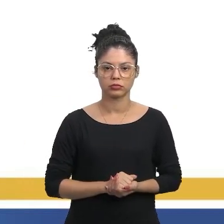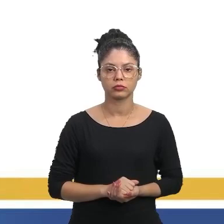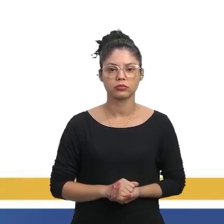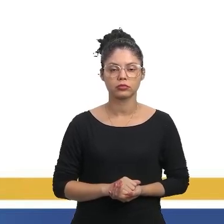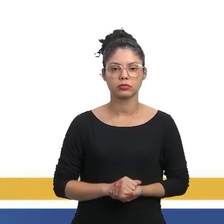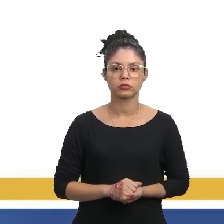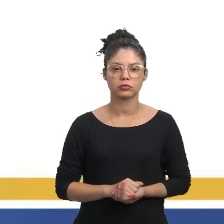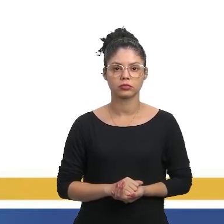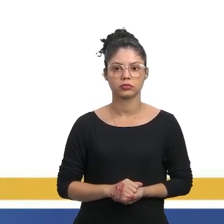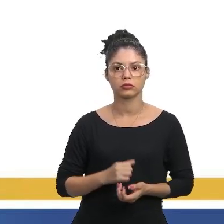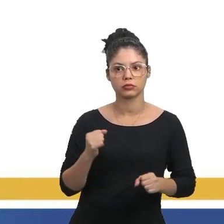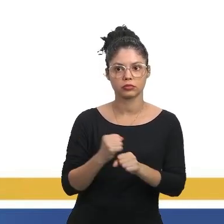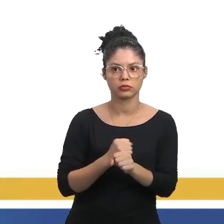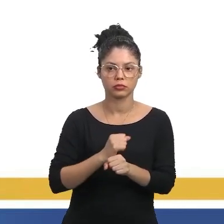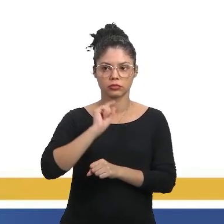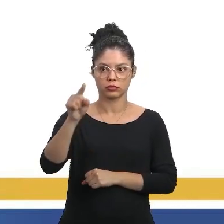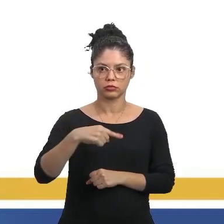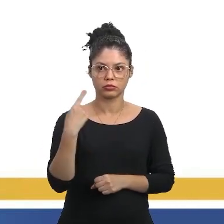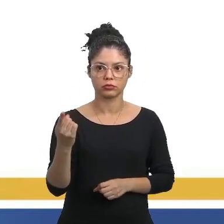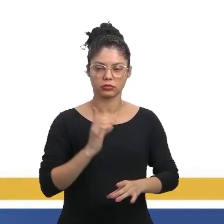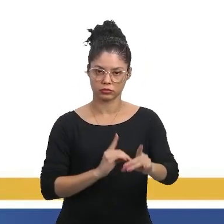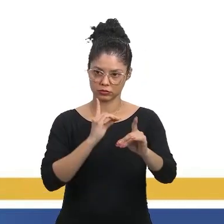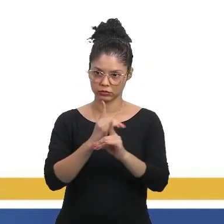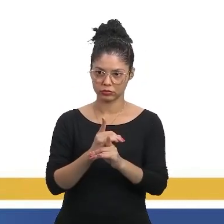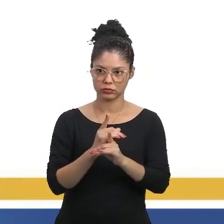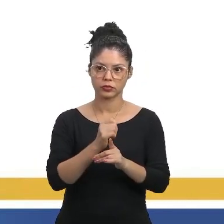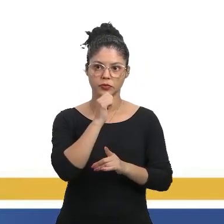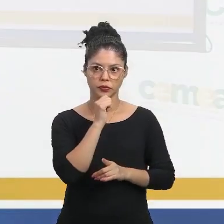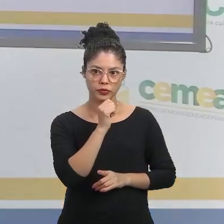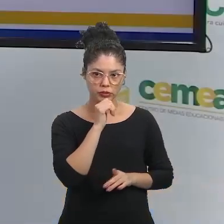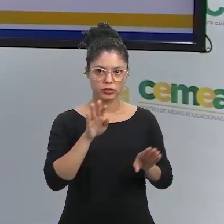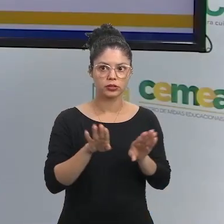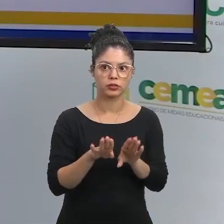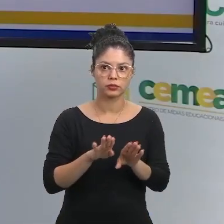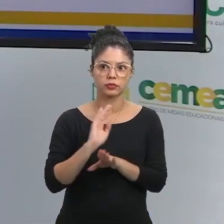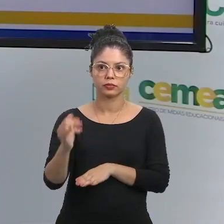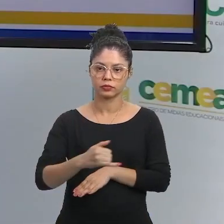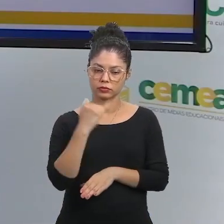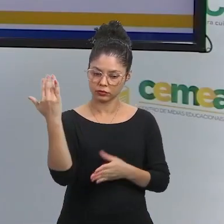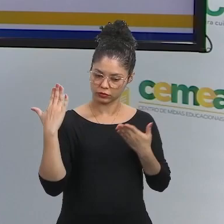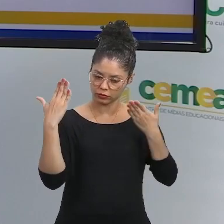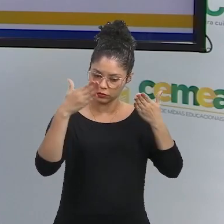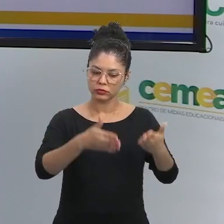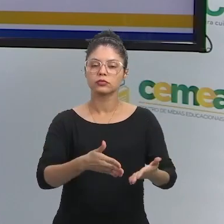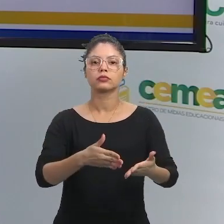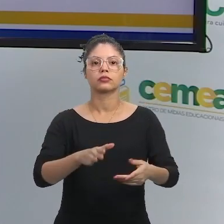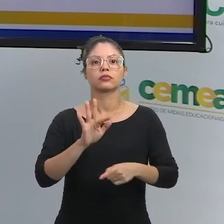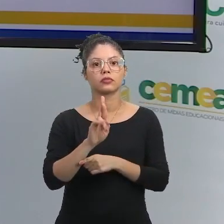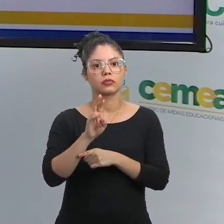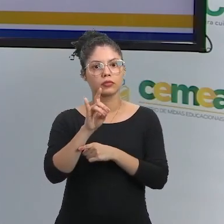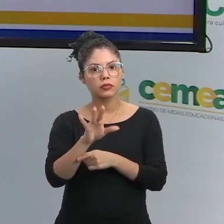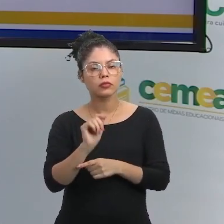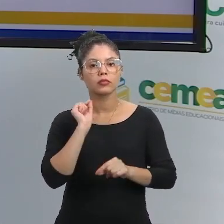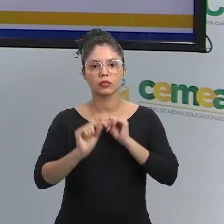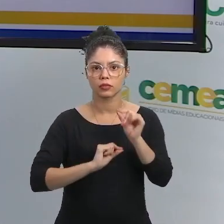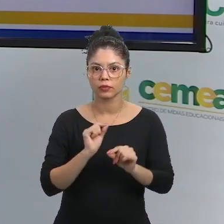Então, alguns anos depois dessa descoberta aí de Rutherford, então a principal diferença aí de Rutherford para de Thomson foi que o